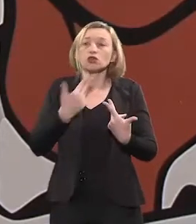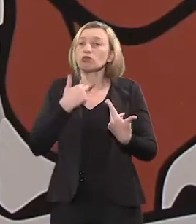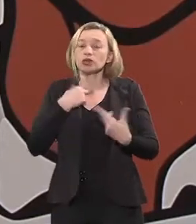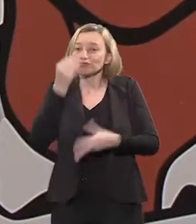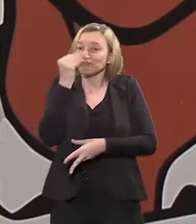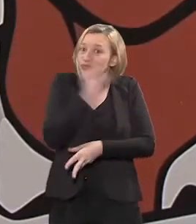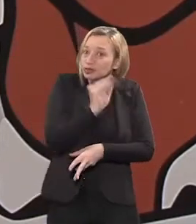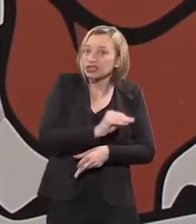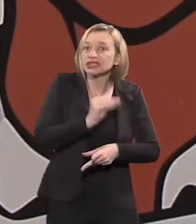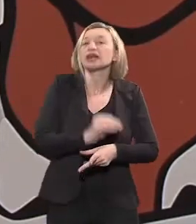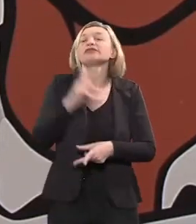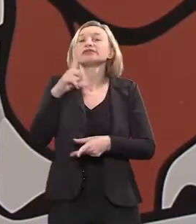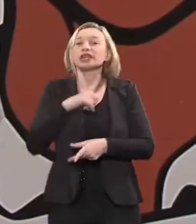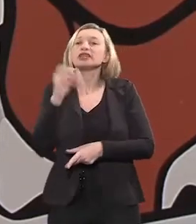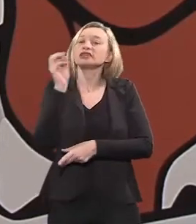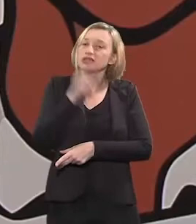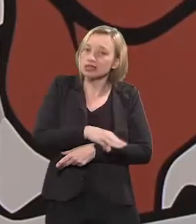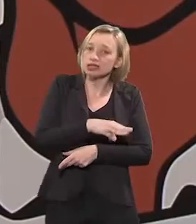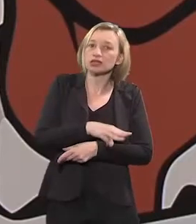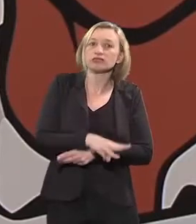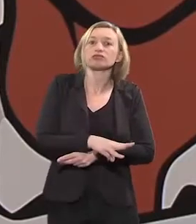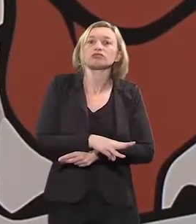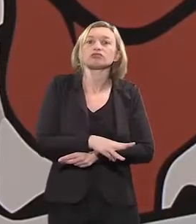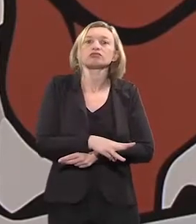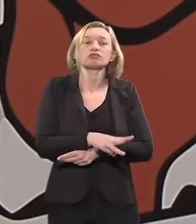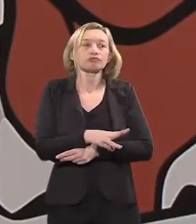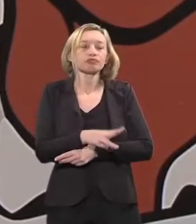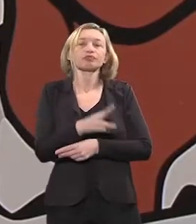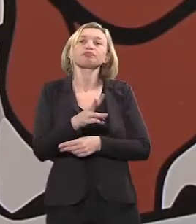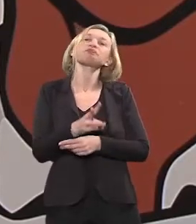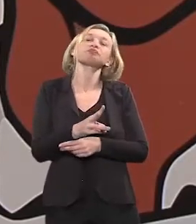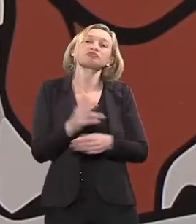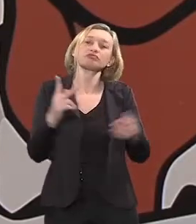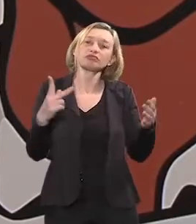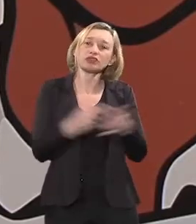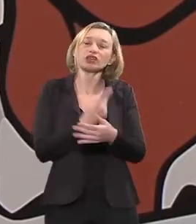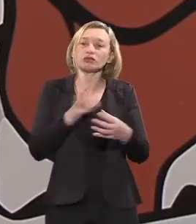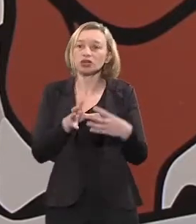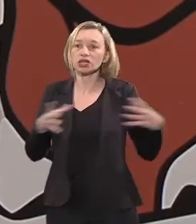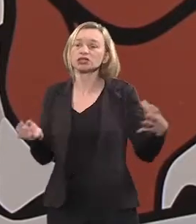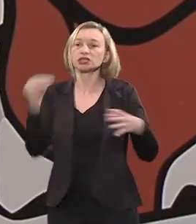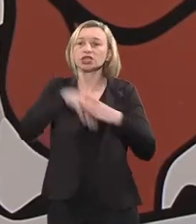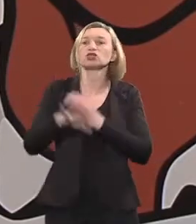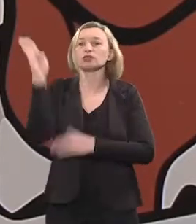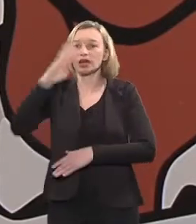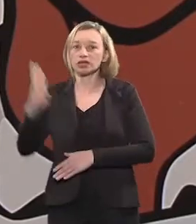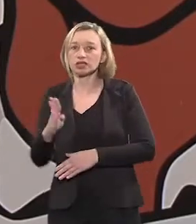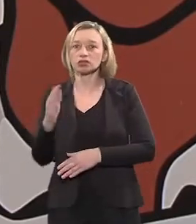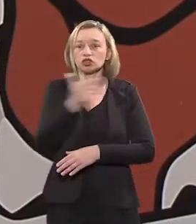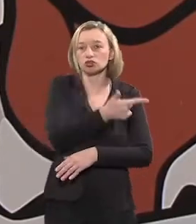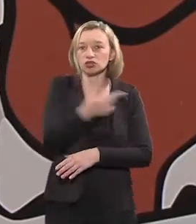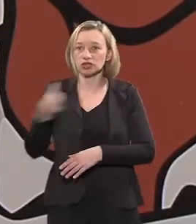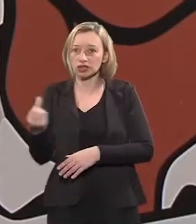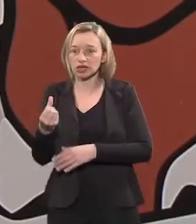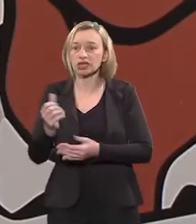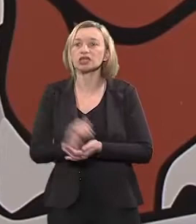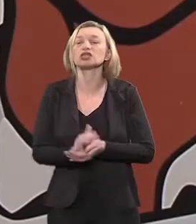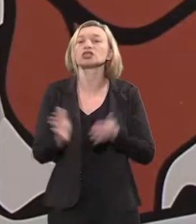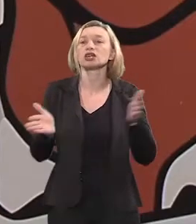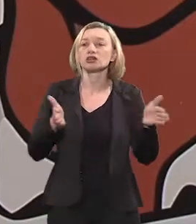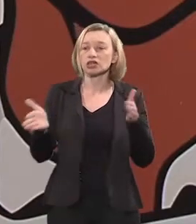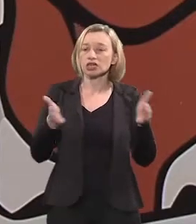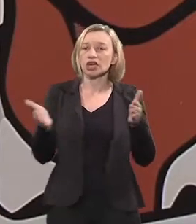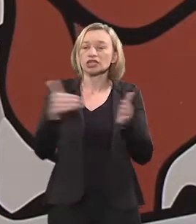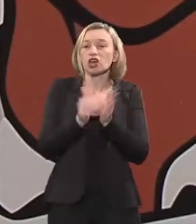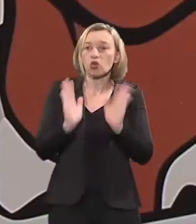gigantesco que a gente não pode ignorar. Então, existe um fenômeno no Brasil, entre 2000 e 2016, pelo menos, e que a gente entende que se